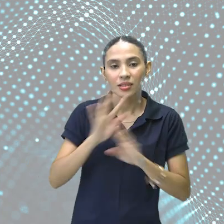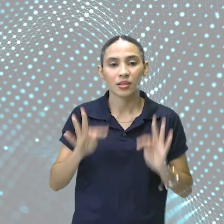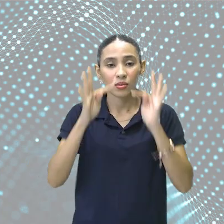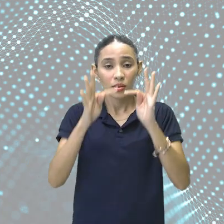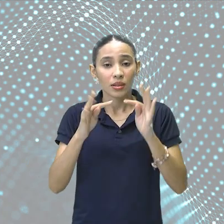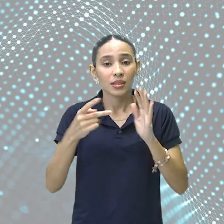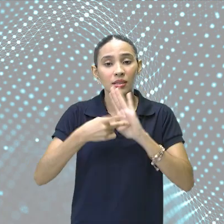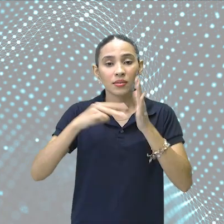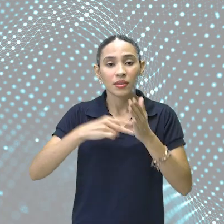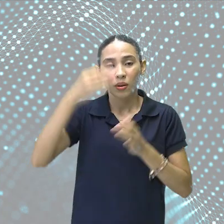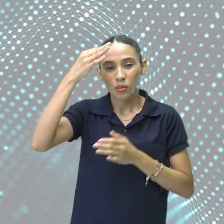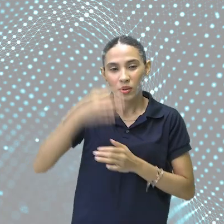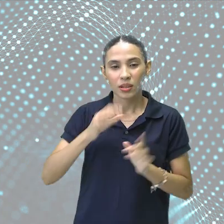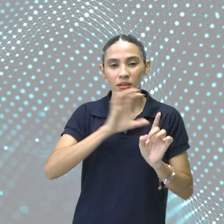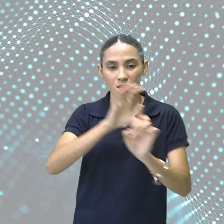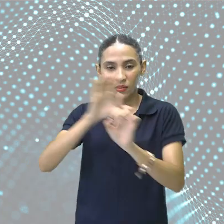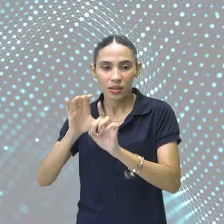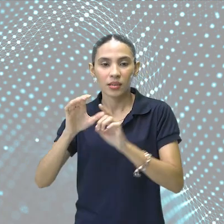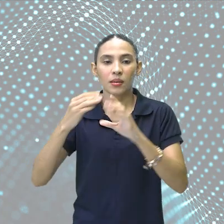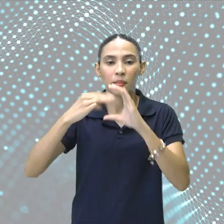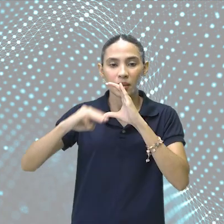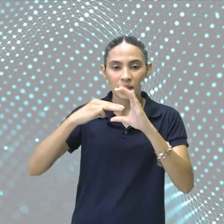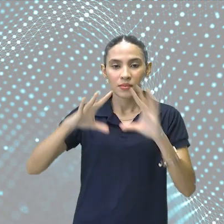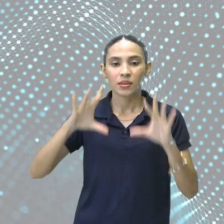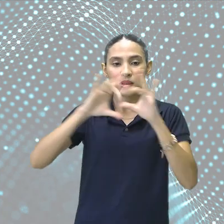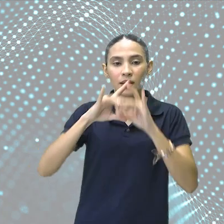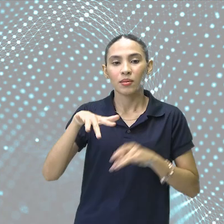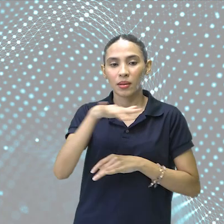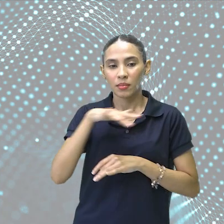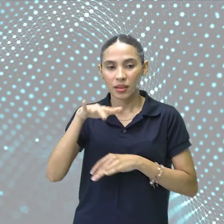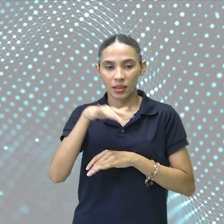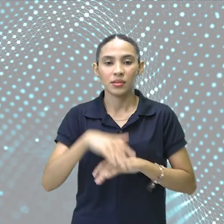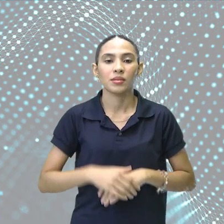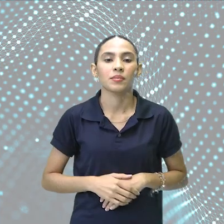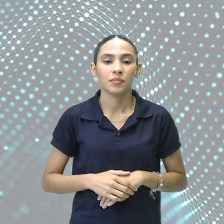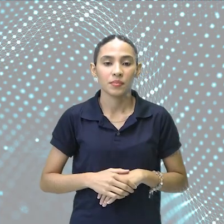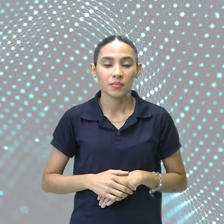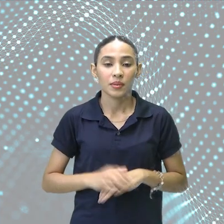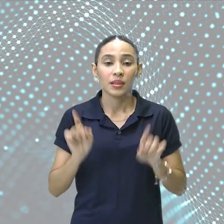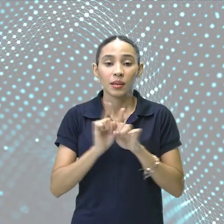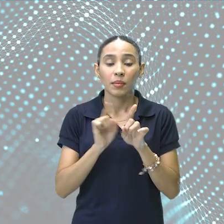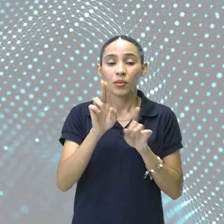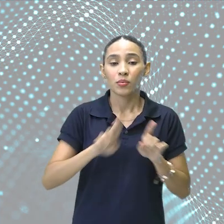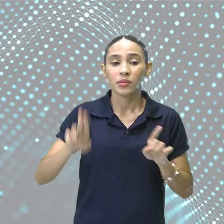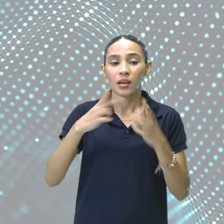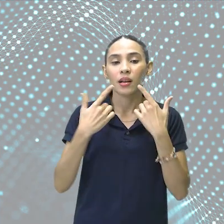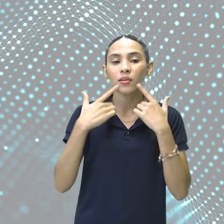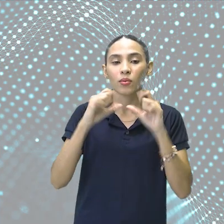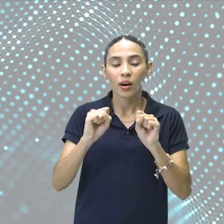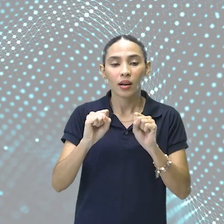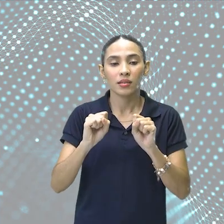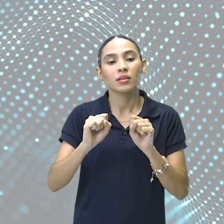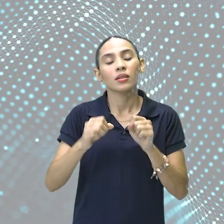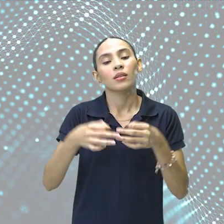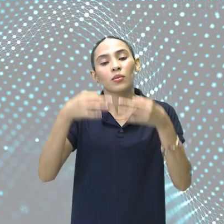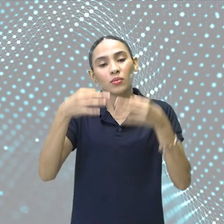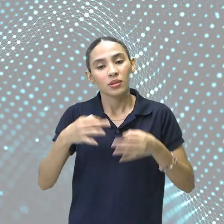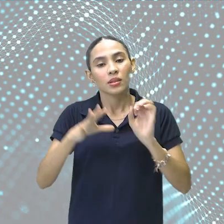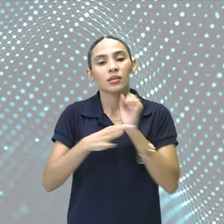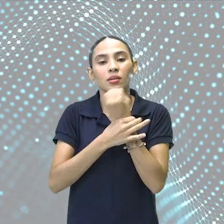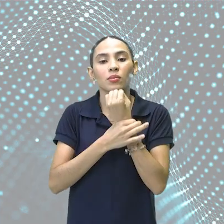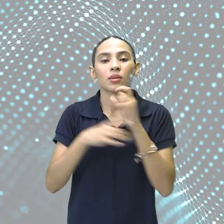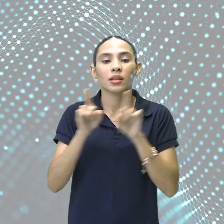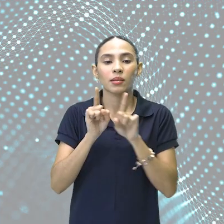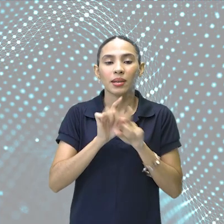compreender o impacto das mensagens veiculadas nos ambientes digitais, usar a linguagem de forma adequada a